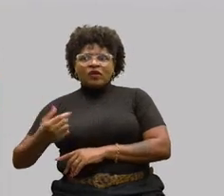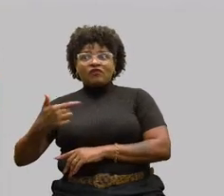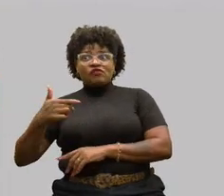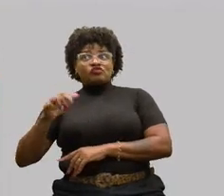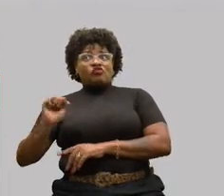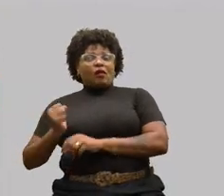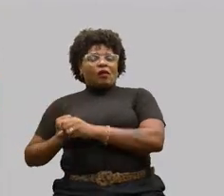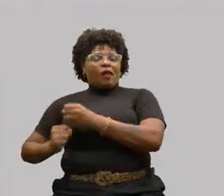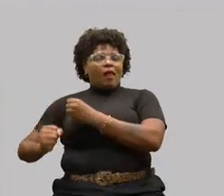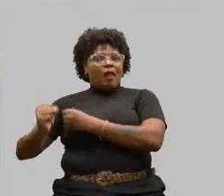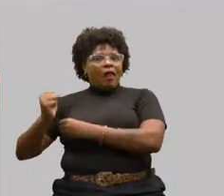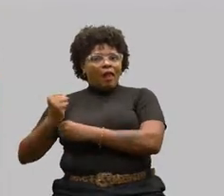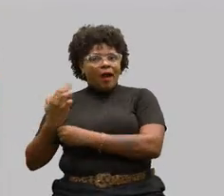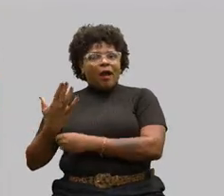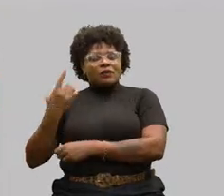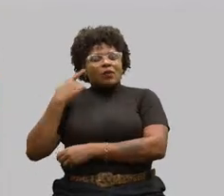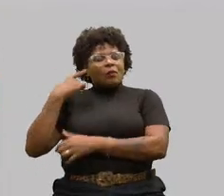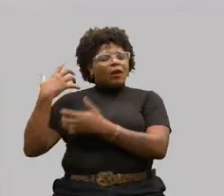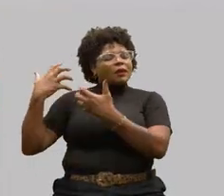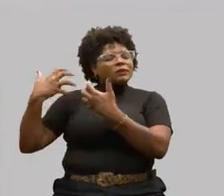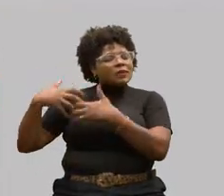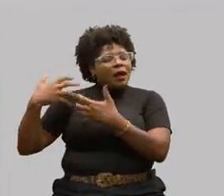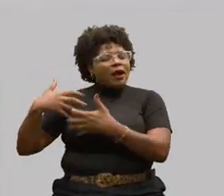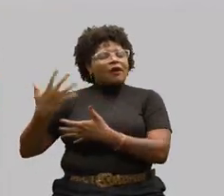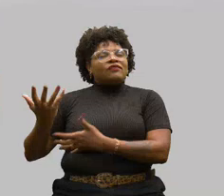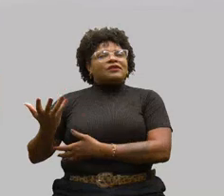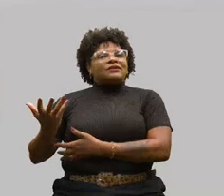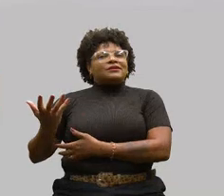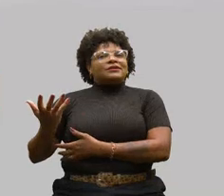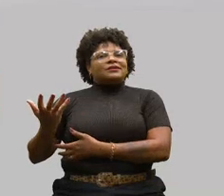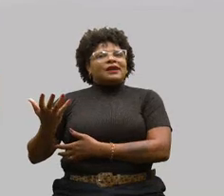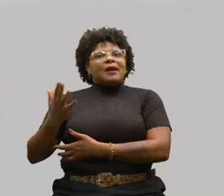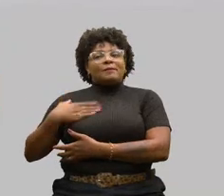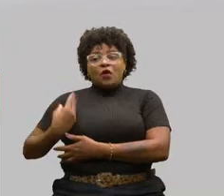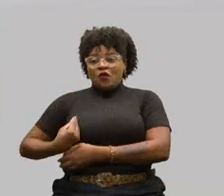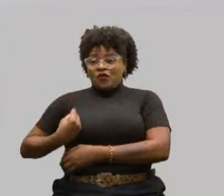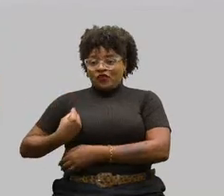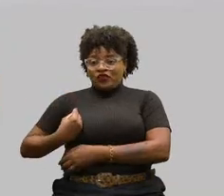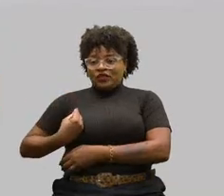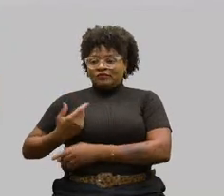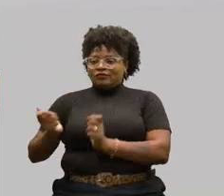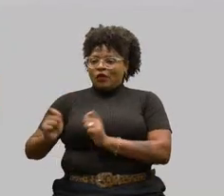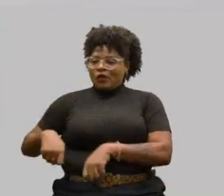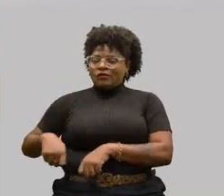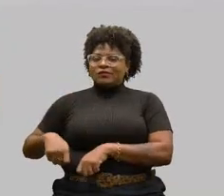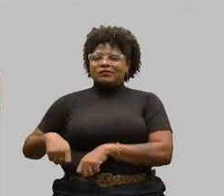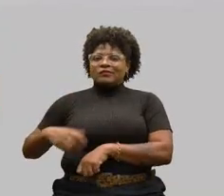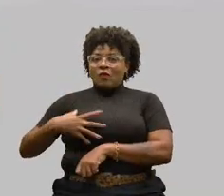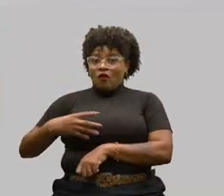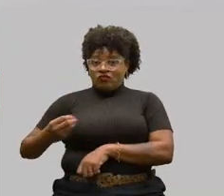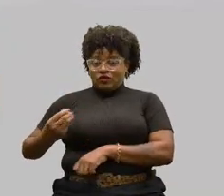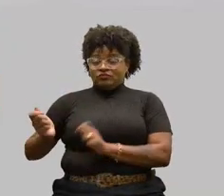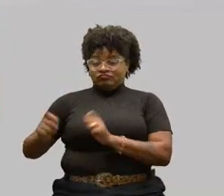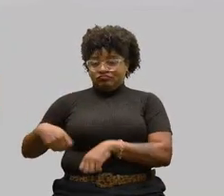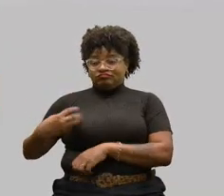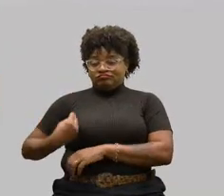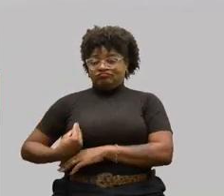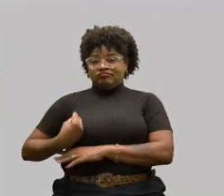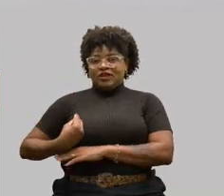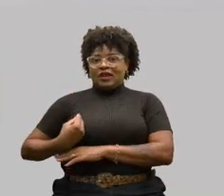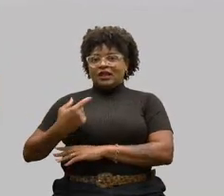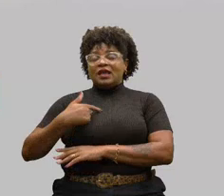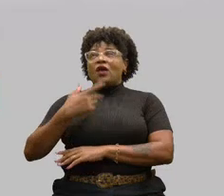ele reagiu e sobreviveu passou no teste da vida eu falei Jesus tudo que eu quero hoje é